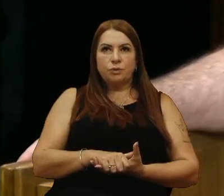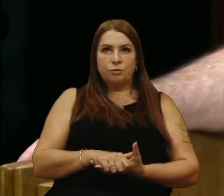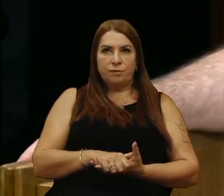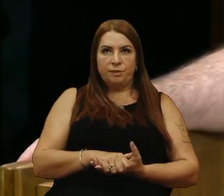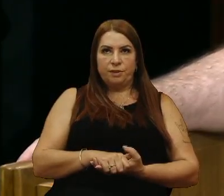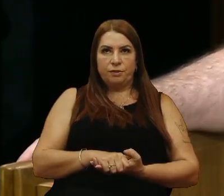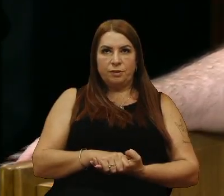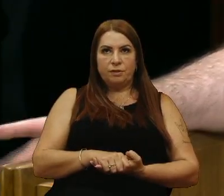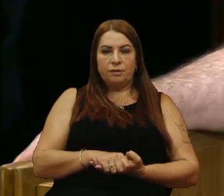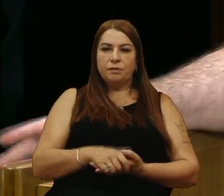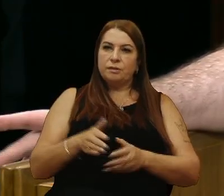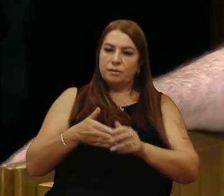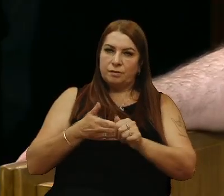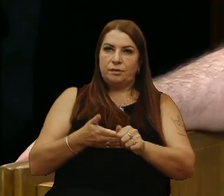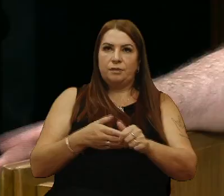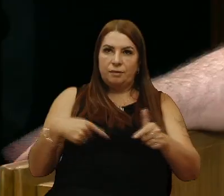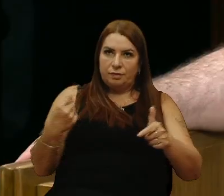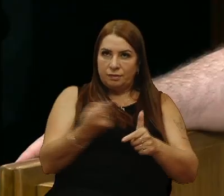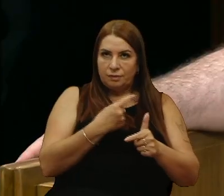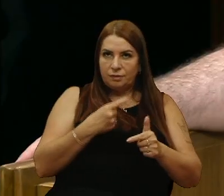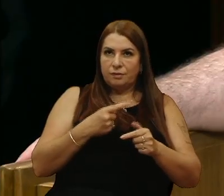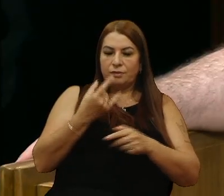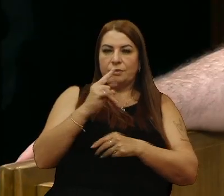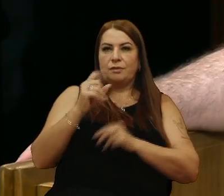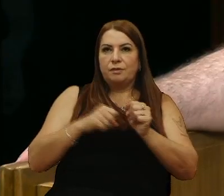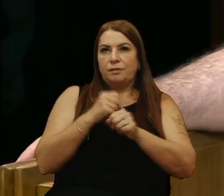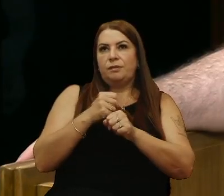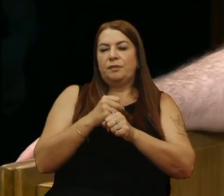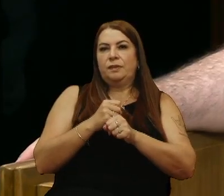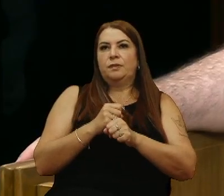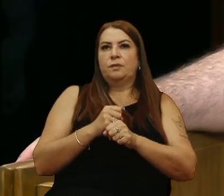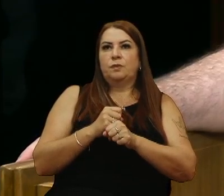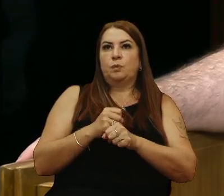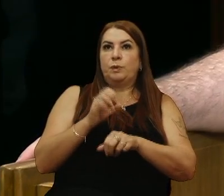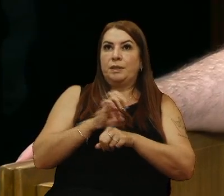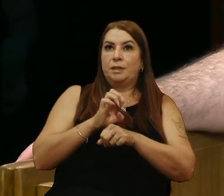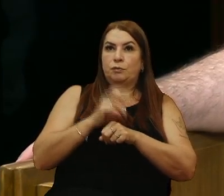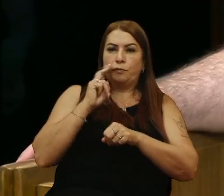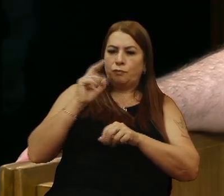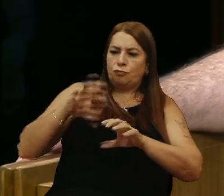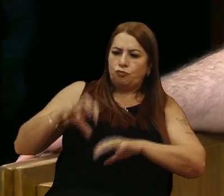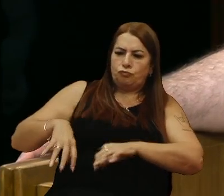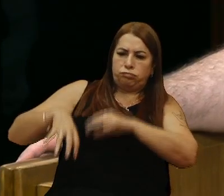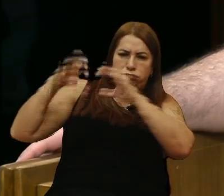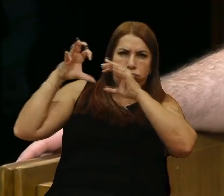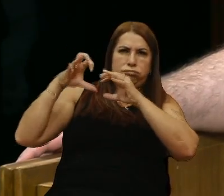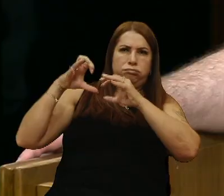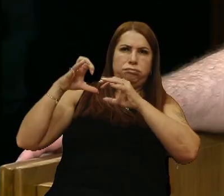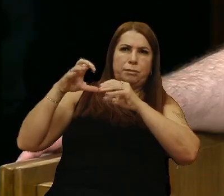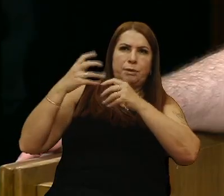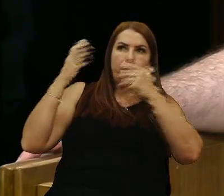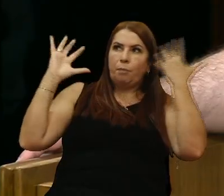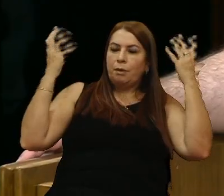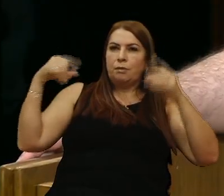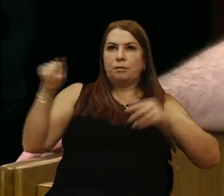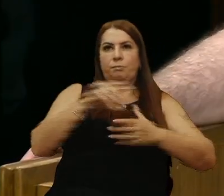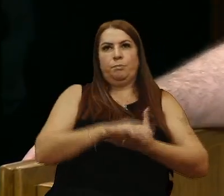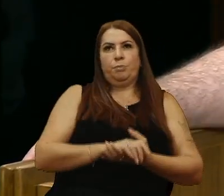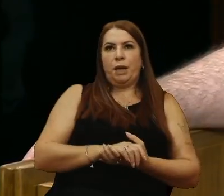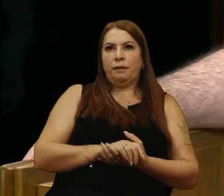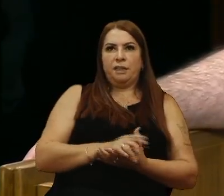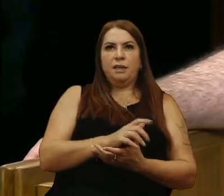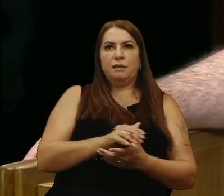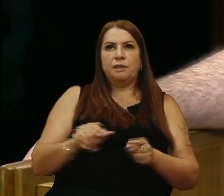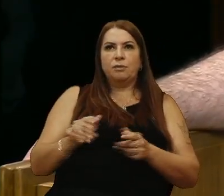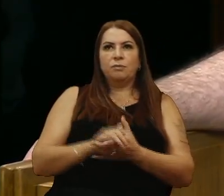vocês todos acompanharam que nos últimos anos o Estado enfrentou enchente, desastre natural, operação de resgate